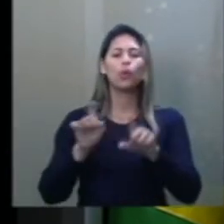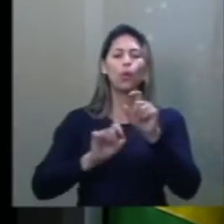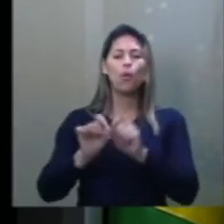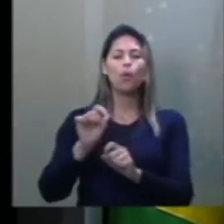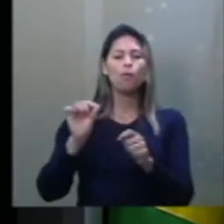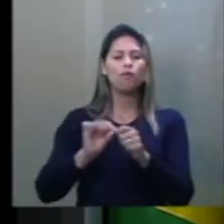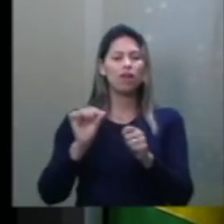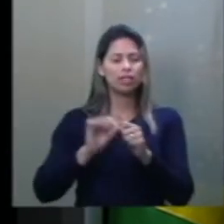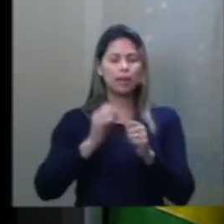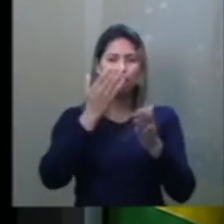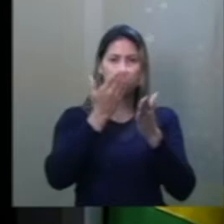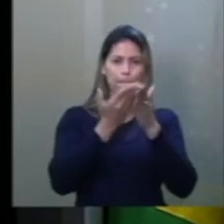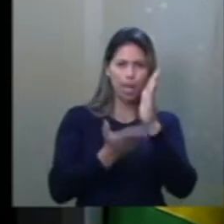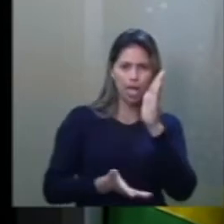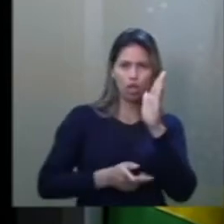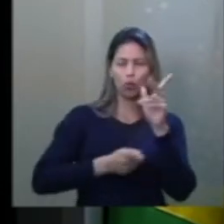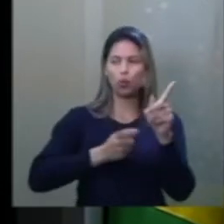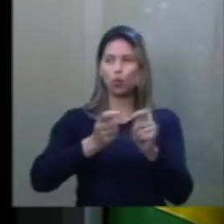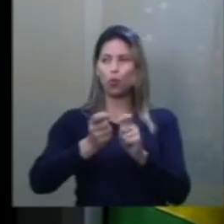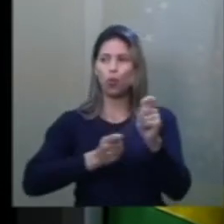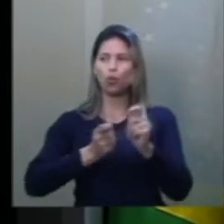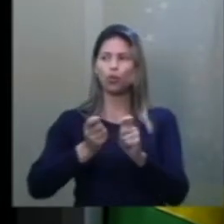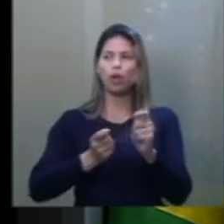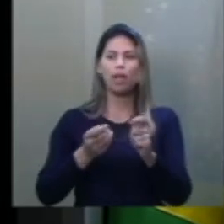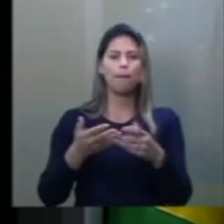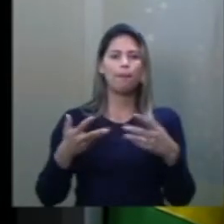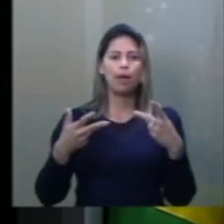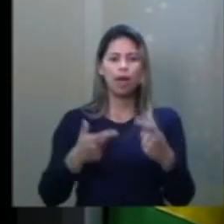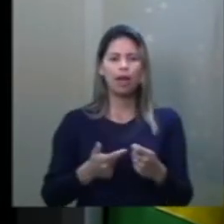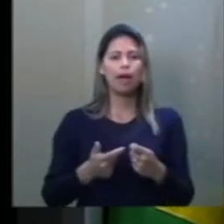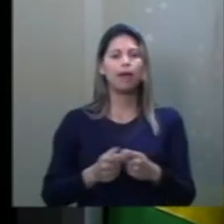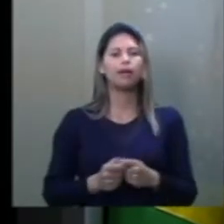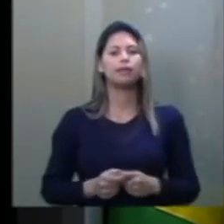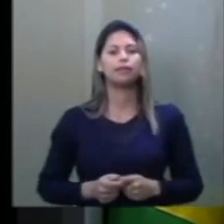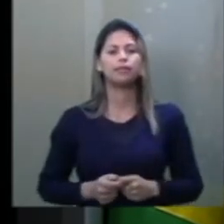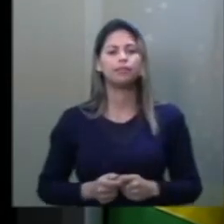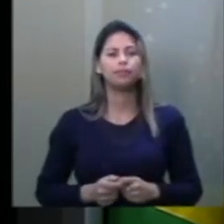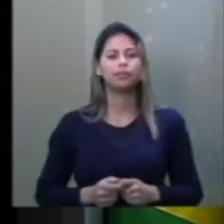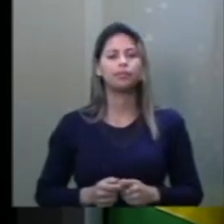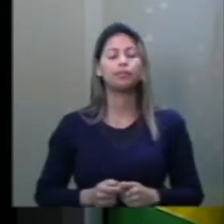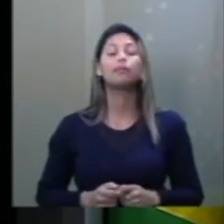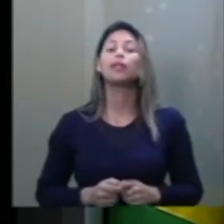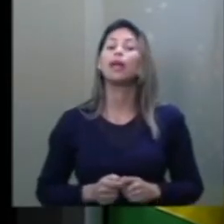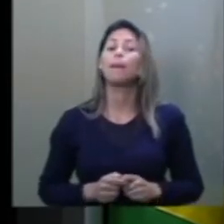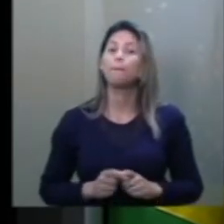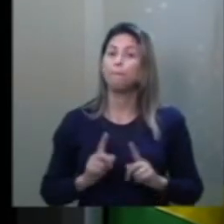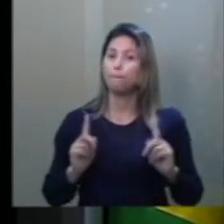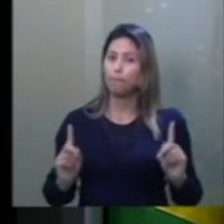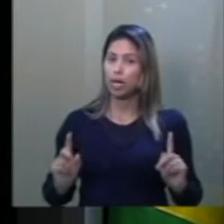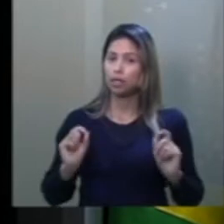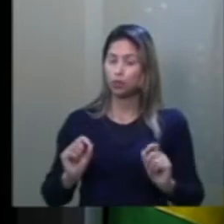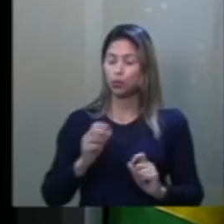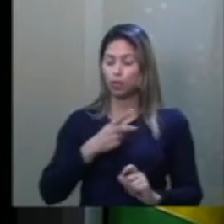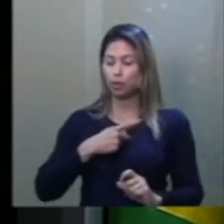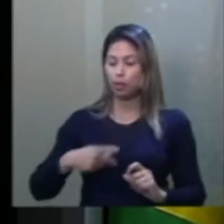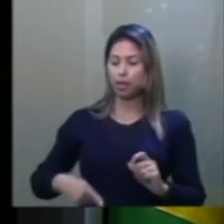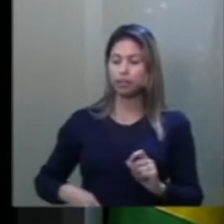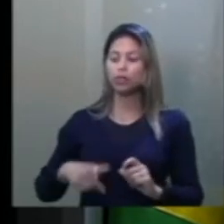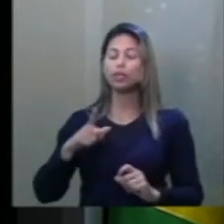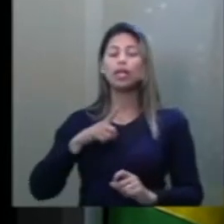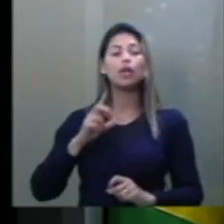do controle de seus empreendimentos criminosos. Ainda assim, senhor presidente, por incrível que